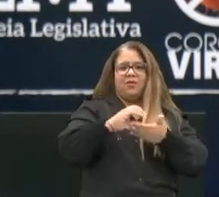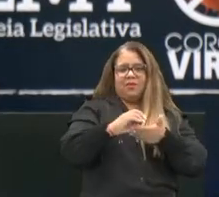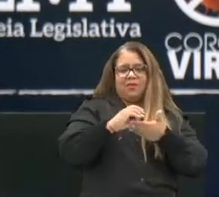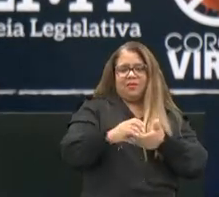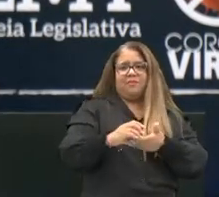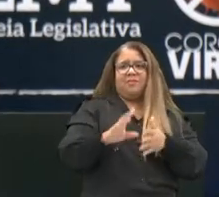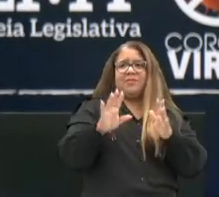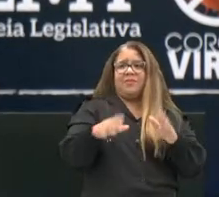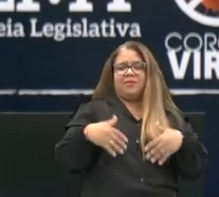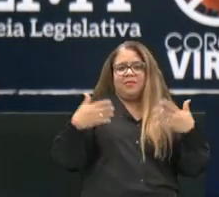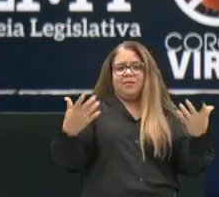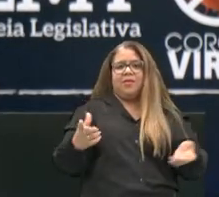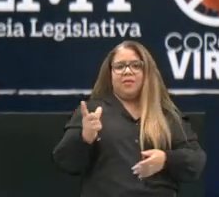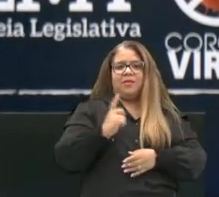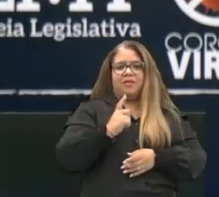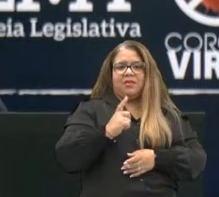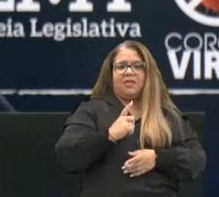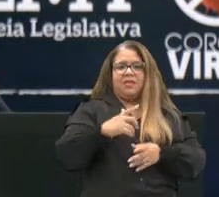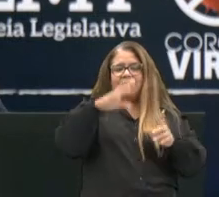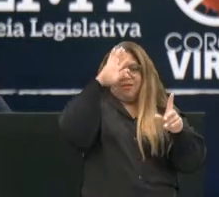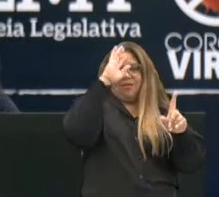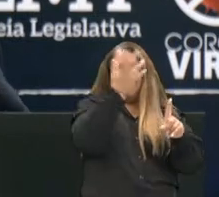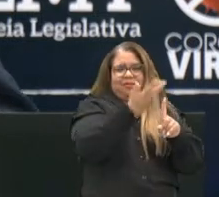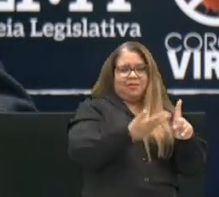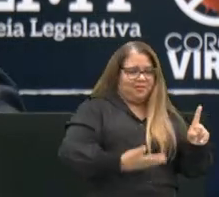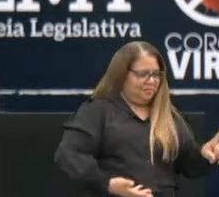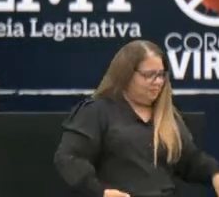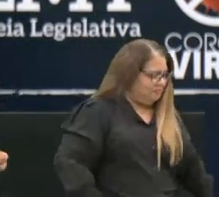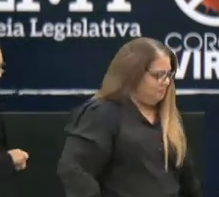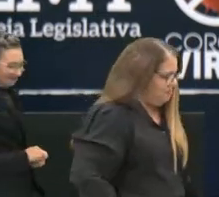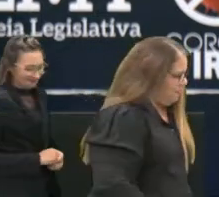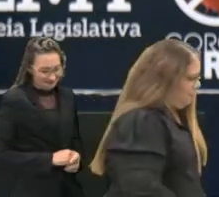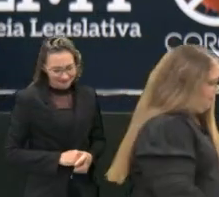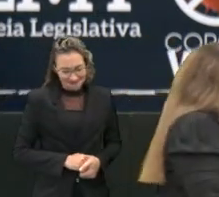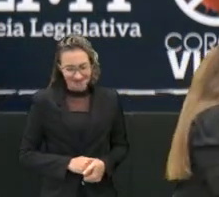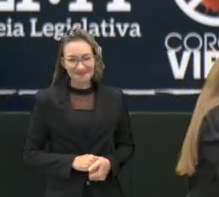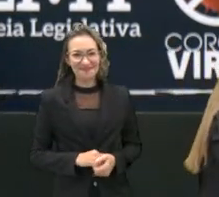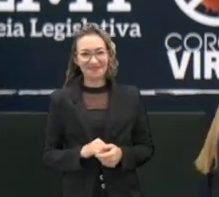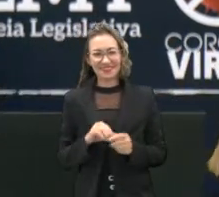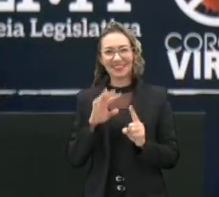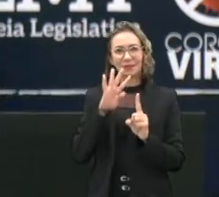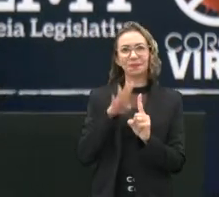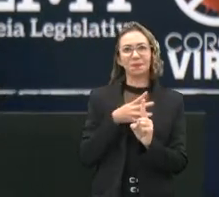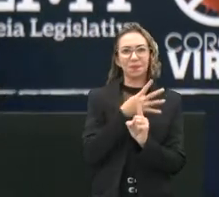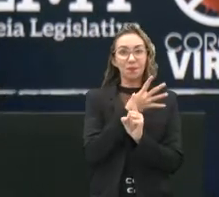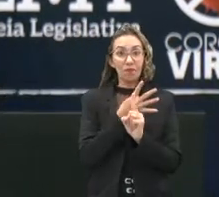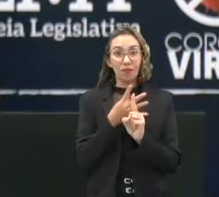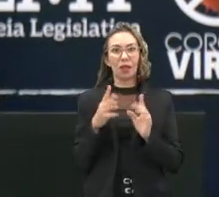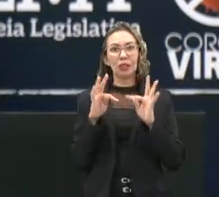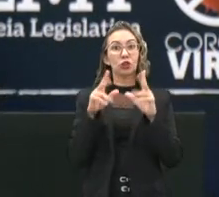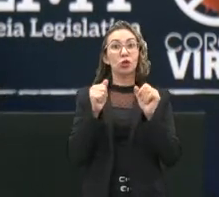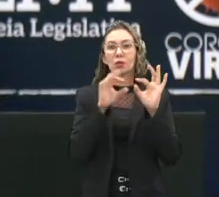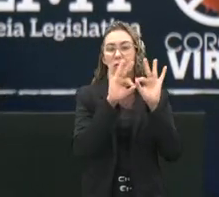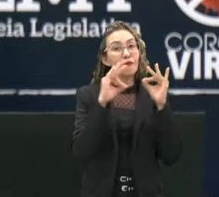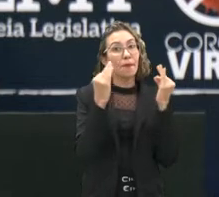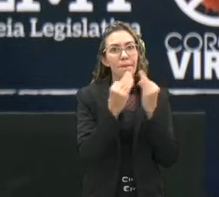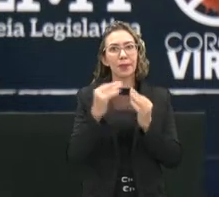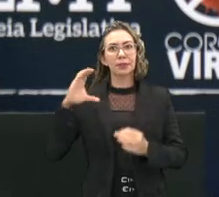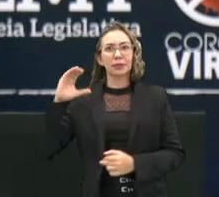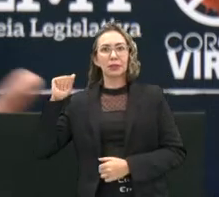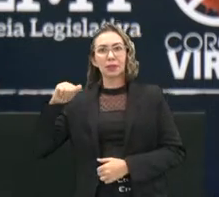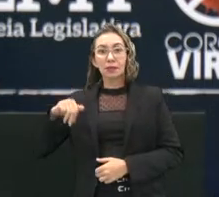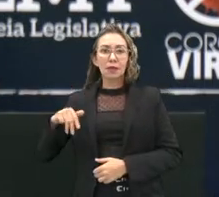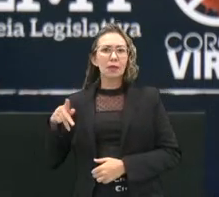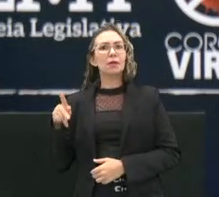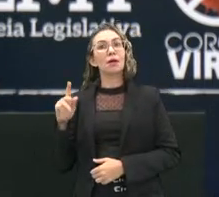Então, rendo aqui as minhas homenagens a todos, aí, Júlio, a família Campos, e aqui é